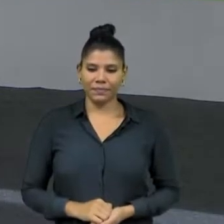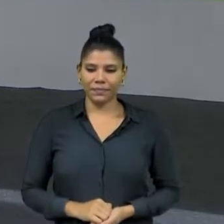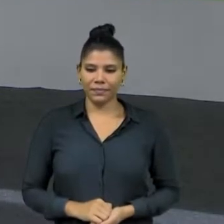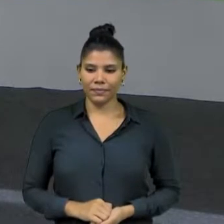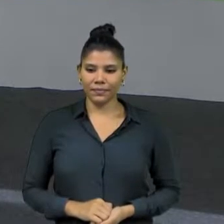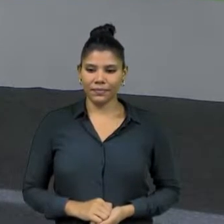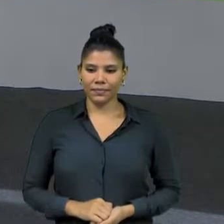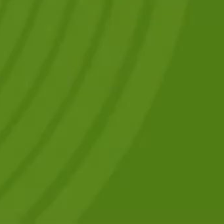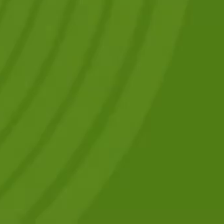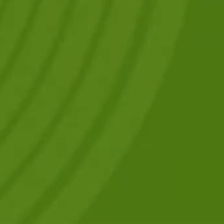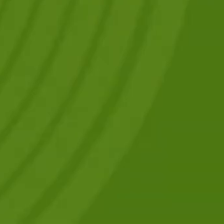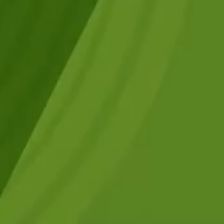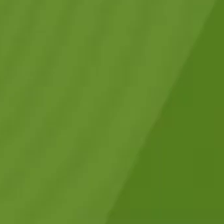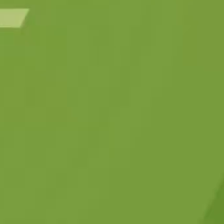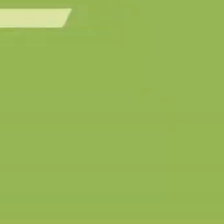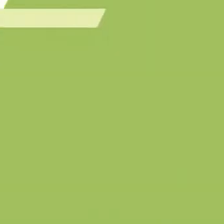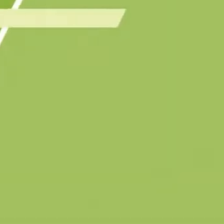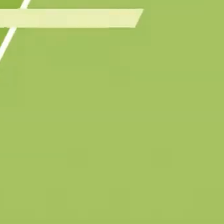gente volta já.